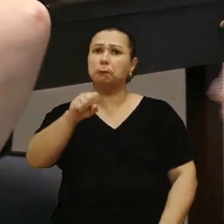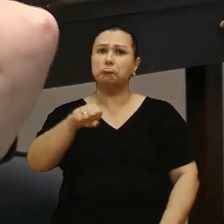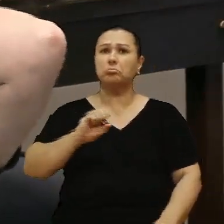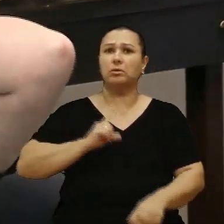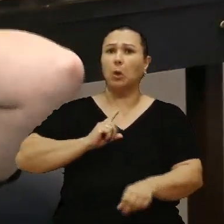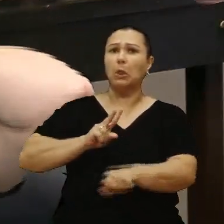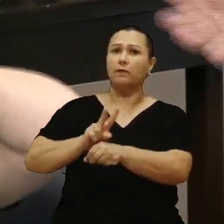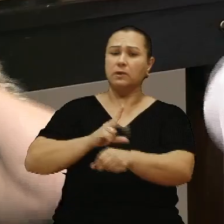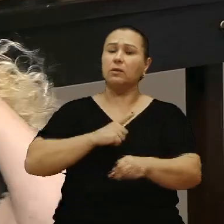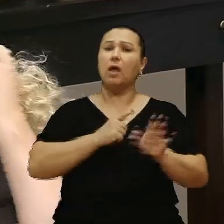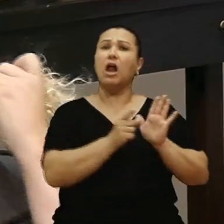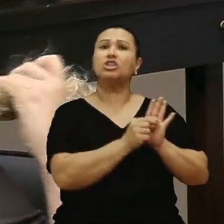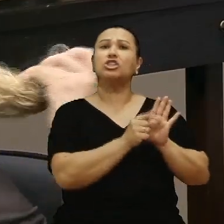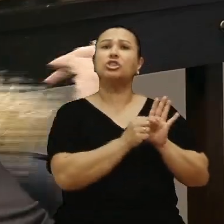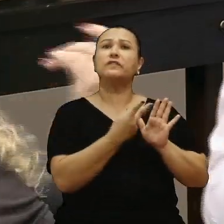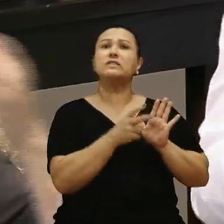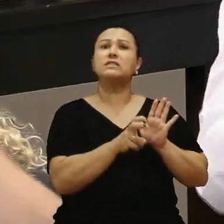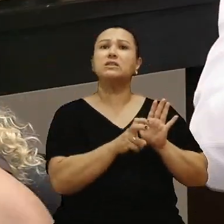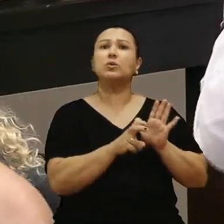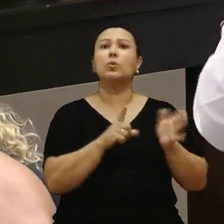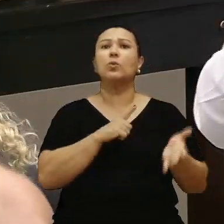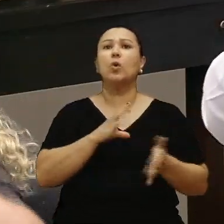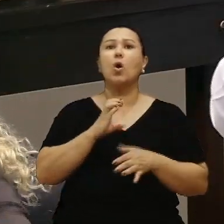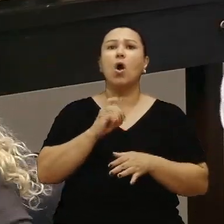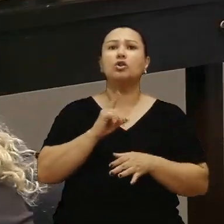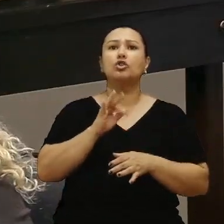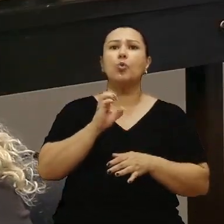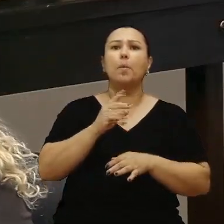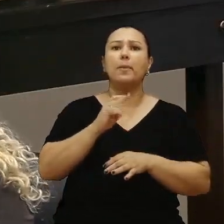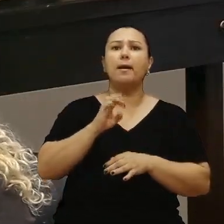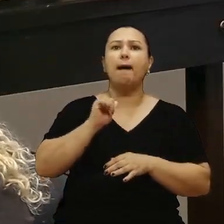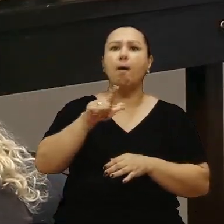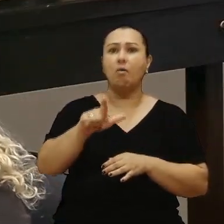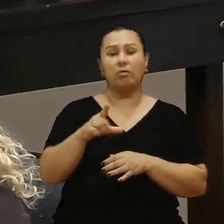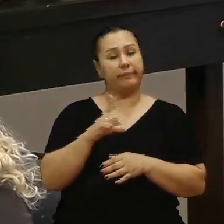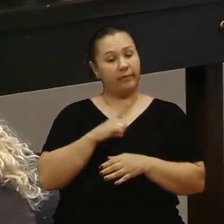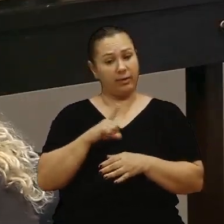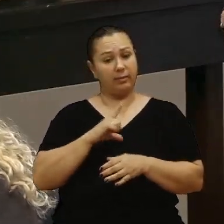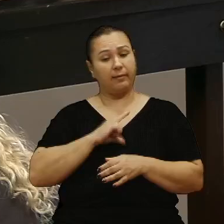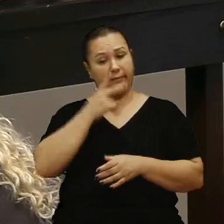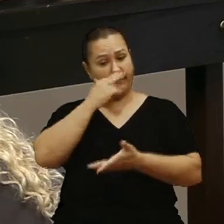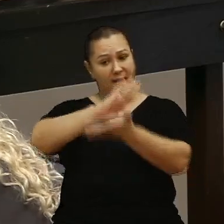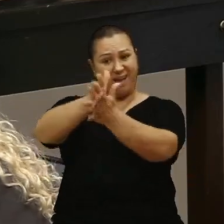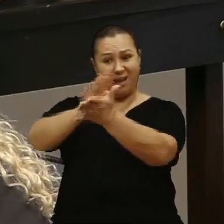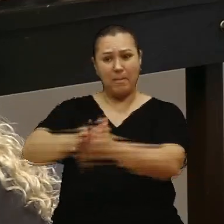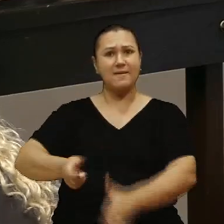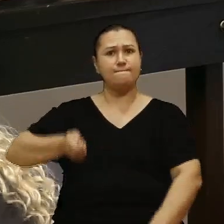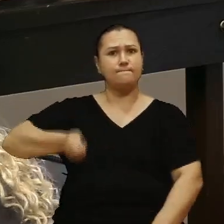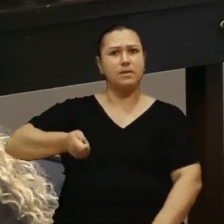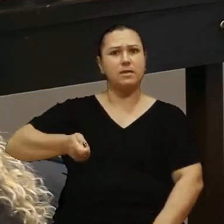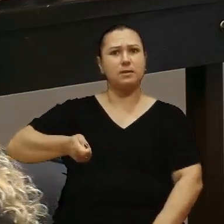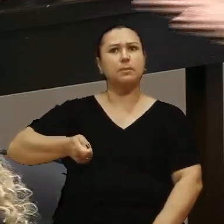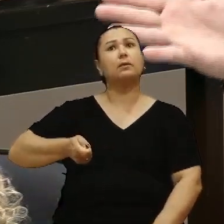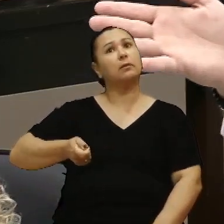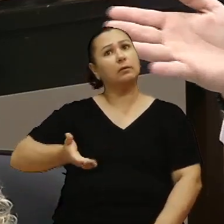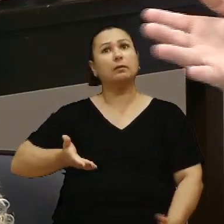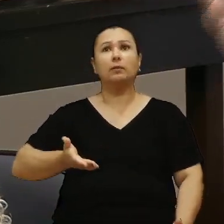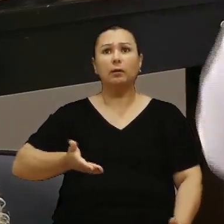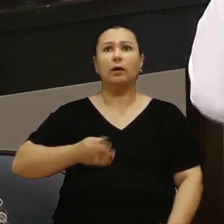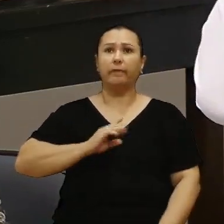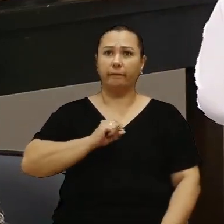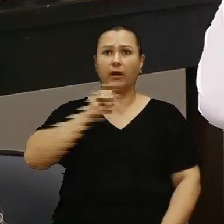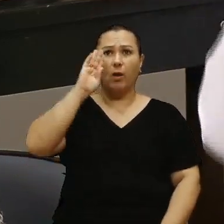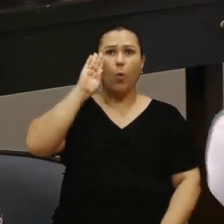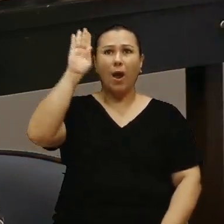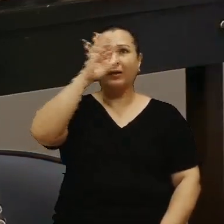artigo 25, não revogaram ainda no Código Penal. Então, quando começar a ter ações mais enérgicas, como em Embu das Artes, a guarda vai ser